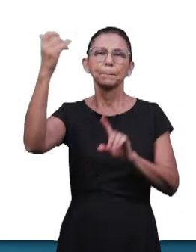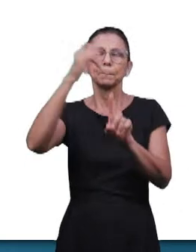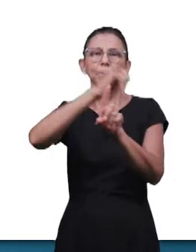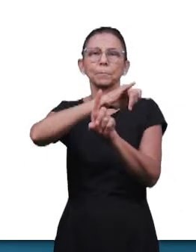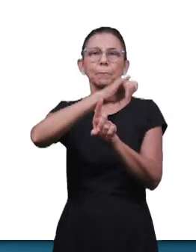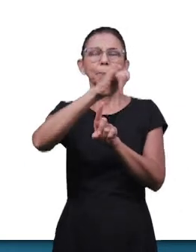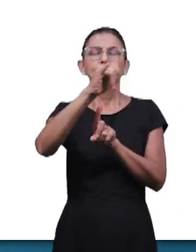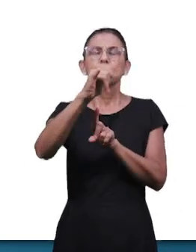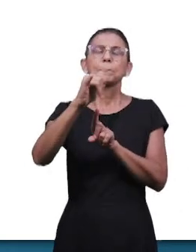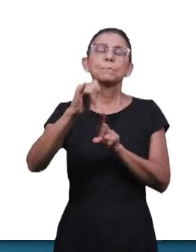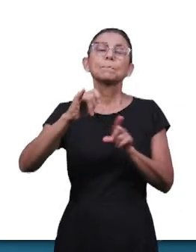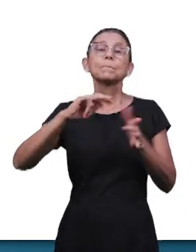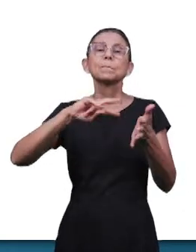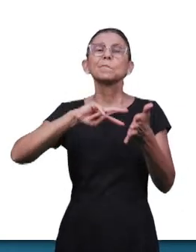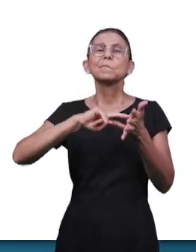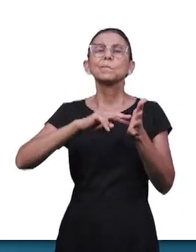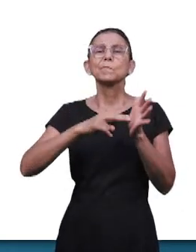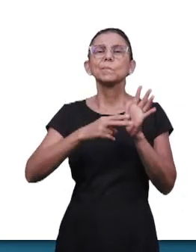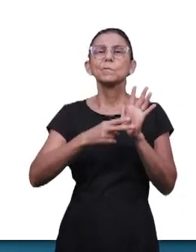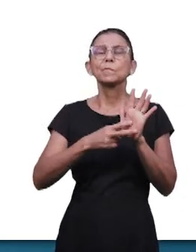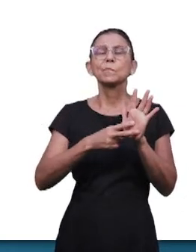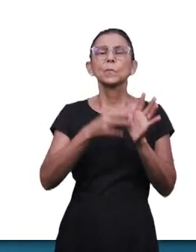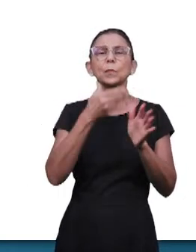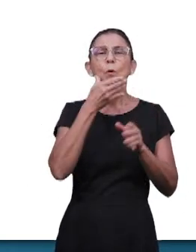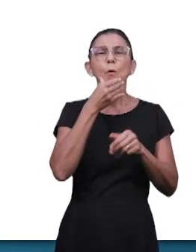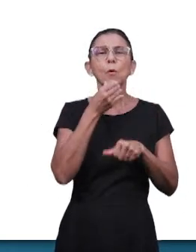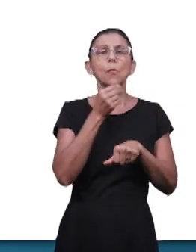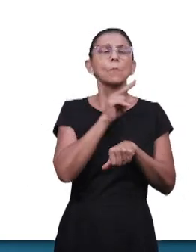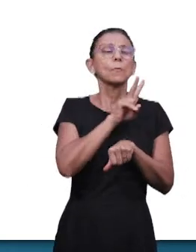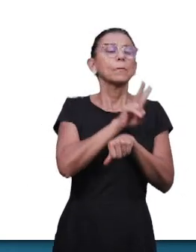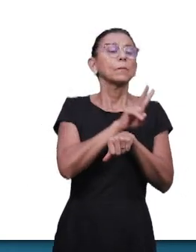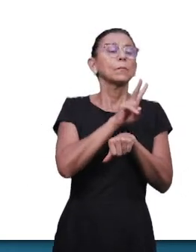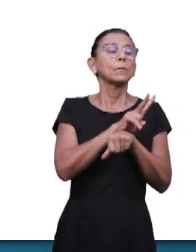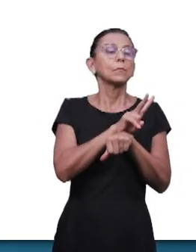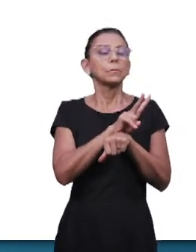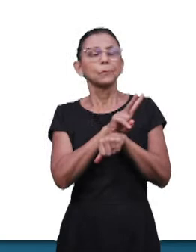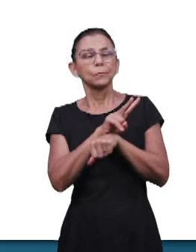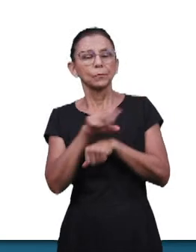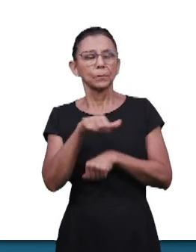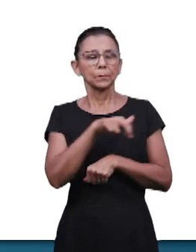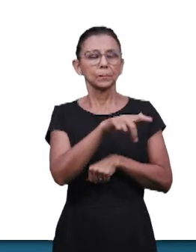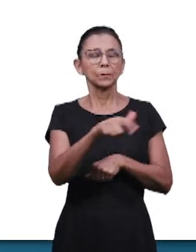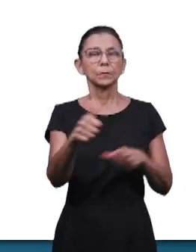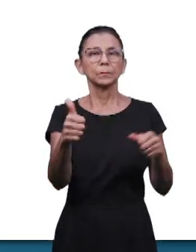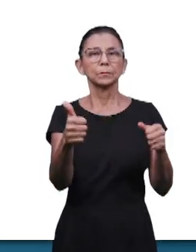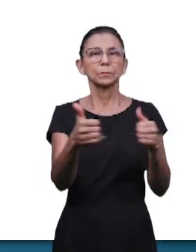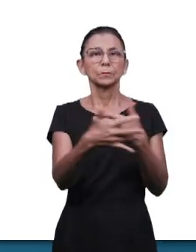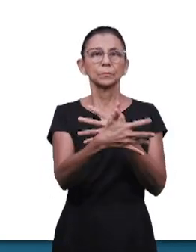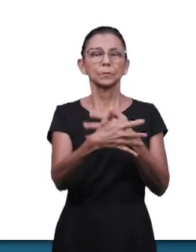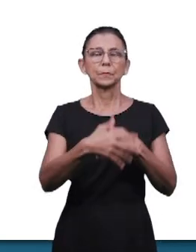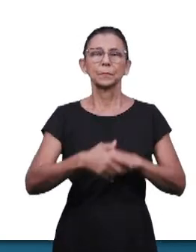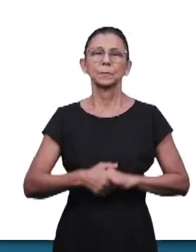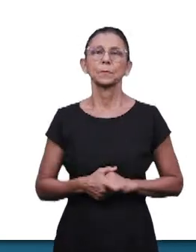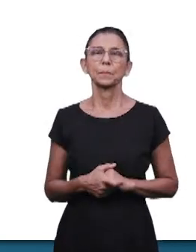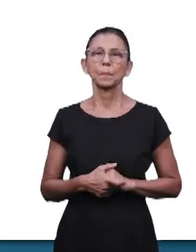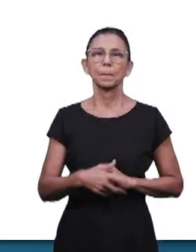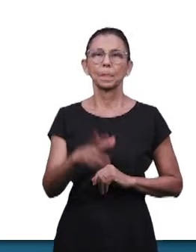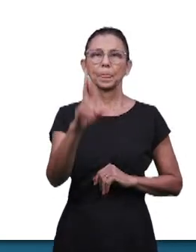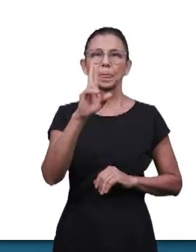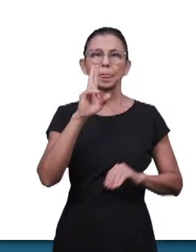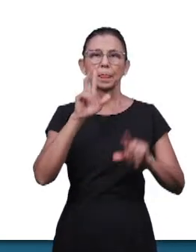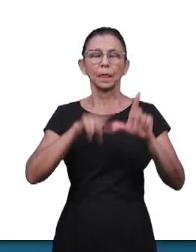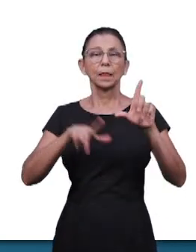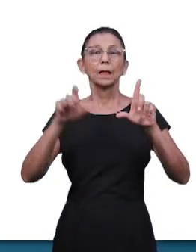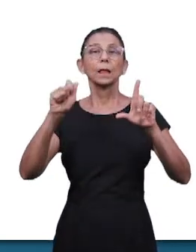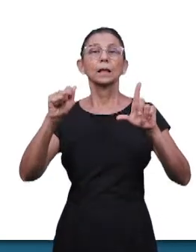profeticamente, qual o significado dos guardas que rondavam pela cidade? E a nossa proposta é a seguinte: responda. Letra